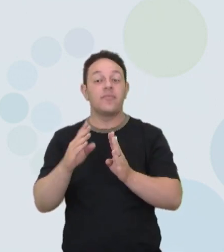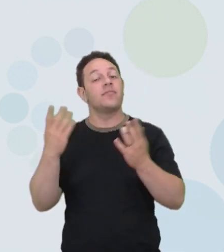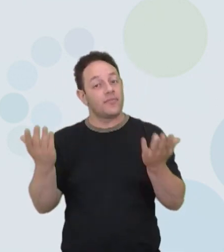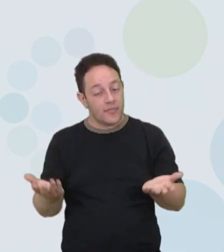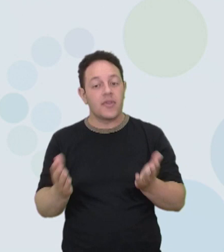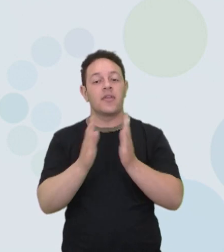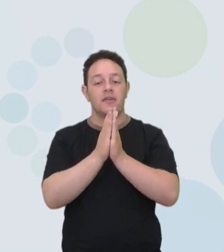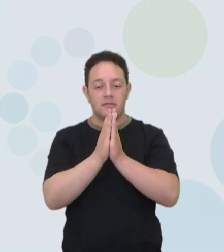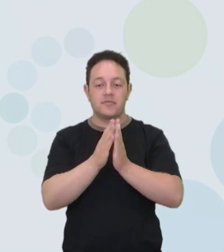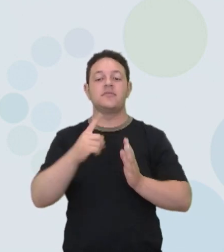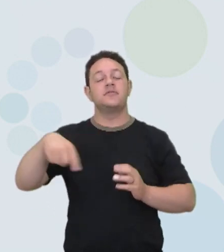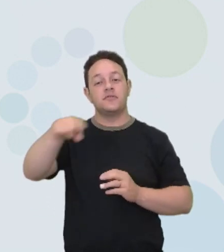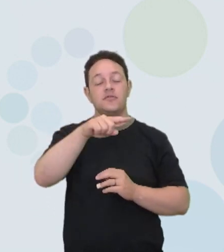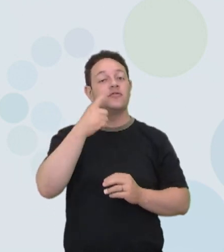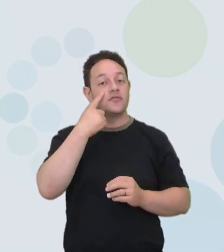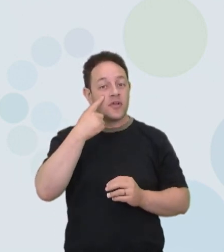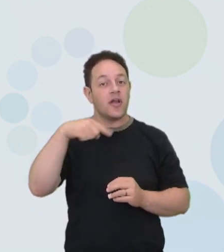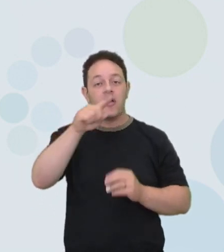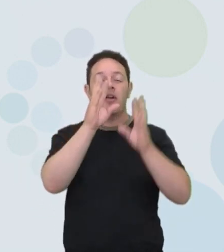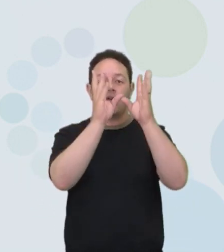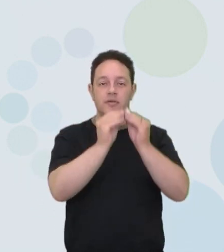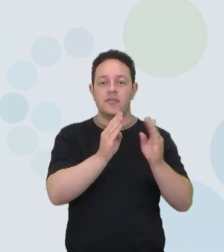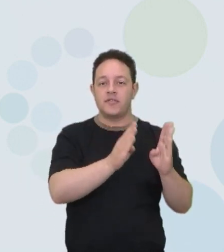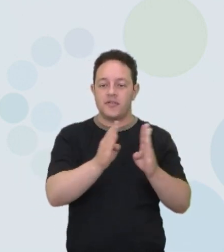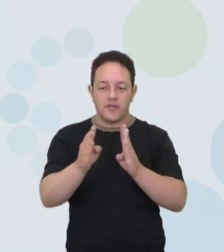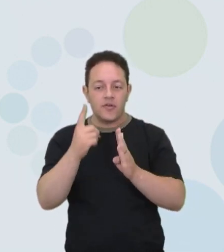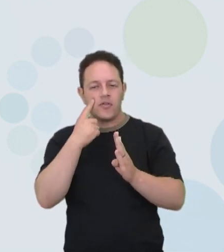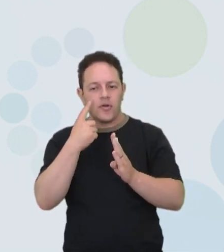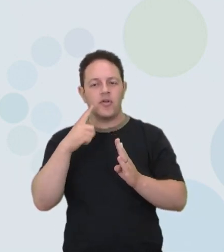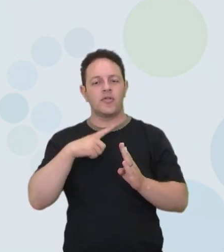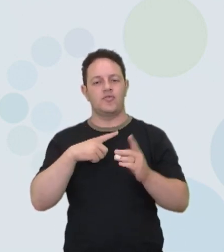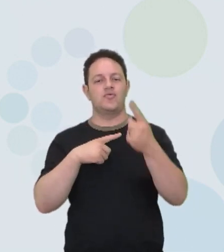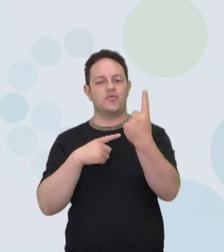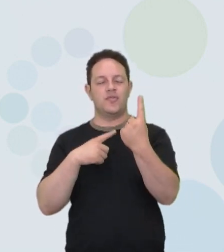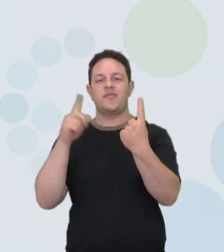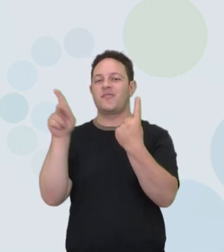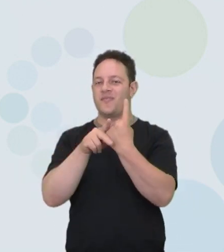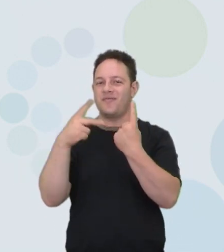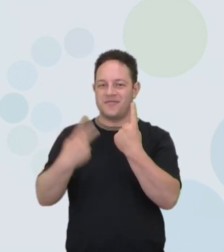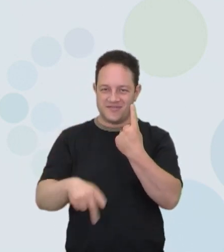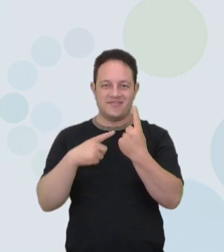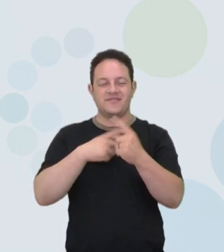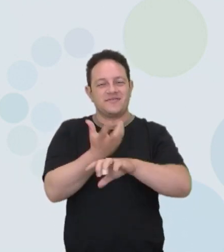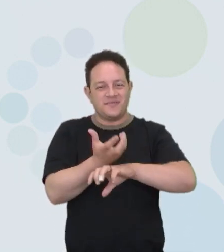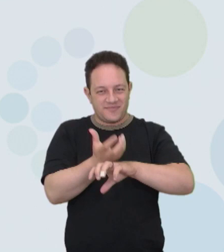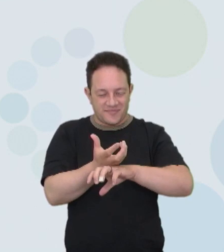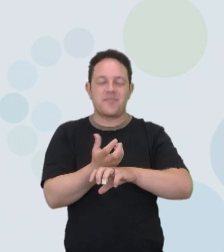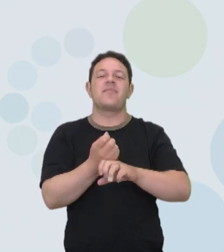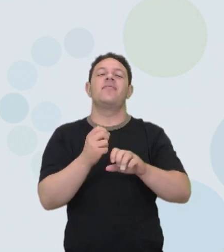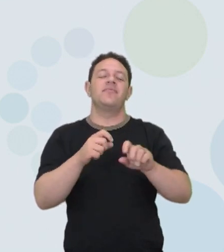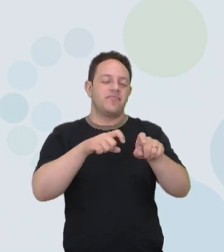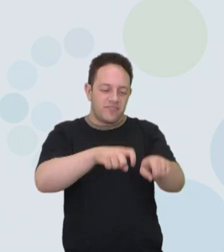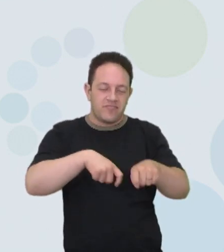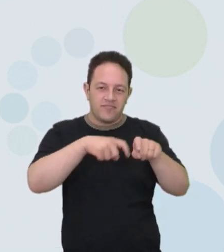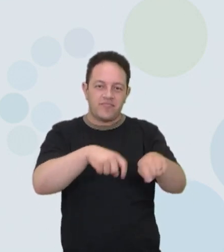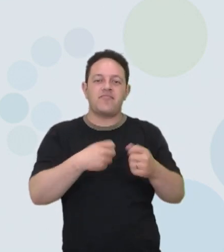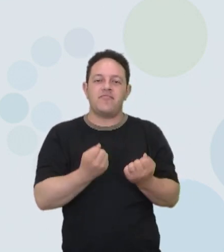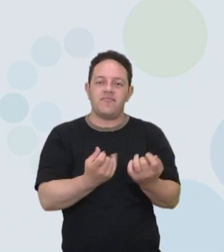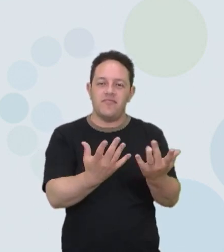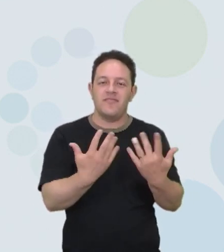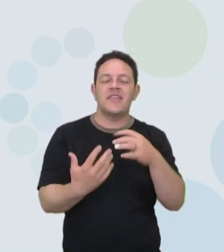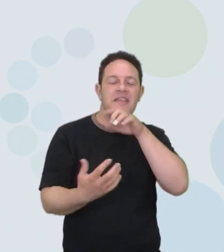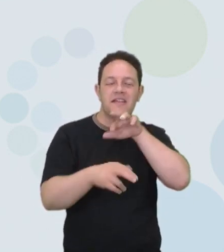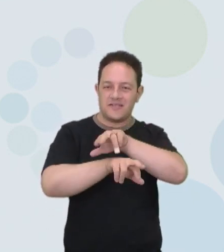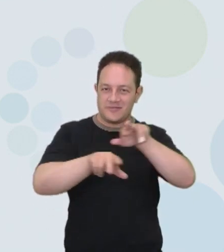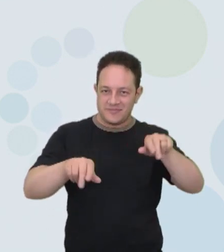né, coloquei aí para vocês sistematização 1, né, do nosso componente Fauna e Qualidade do Solo. Eu sou a